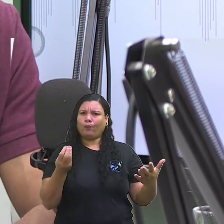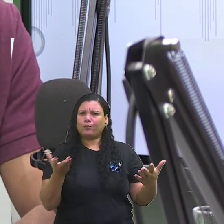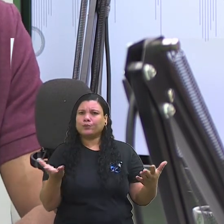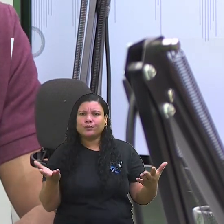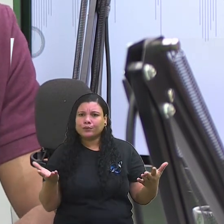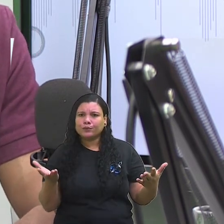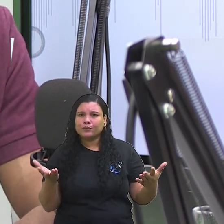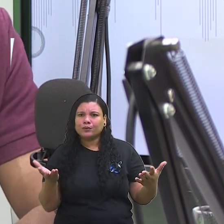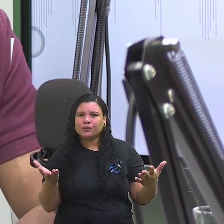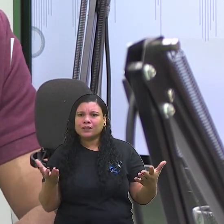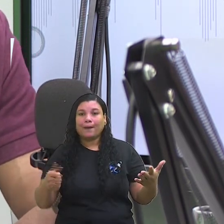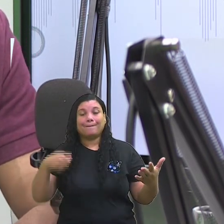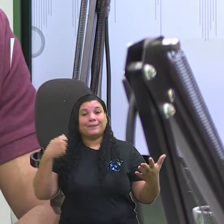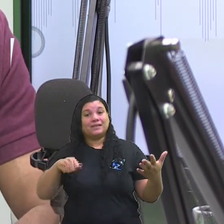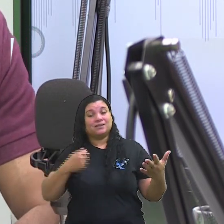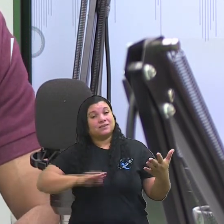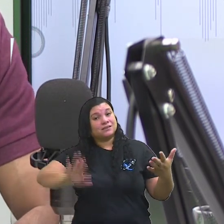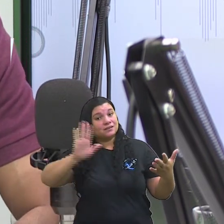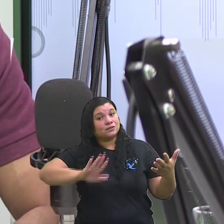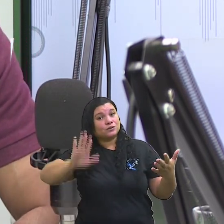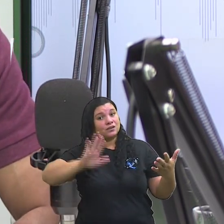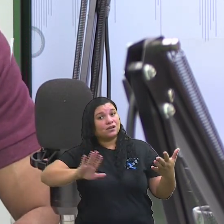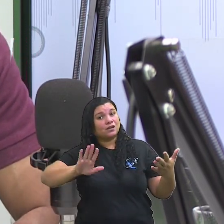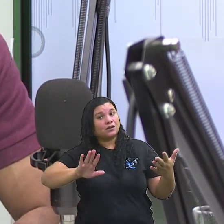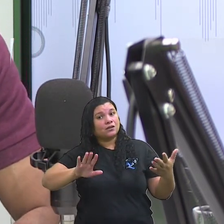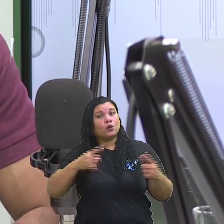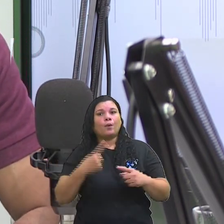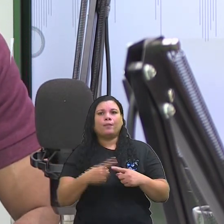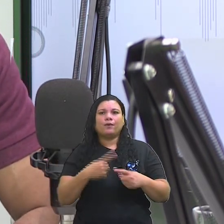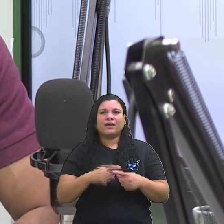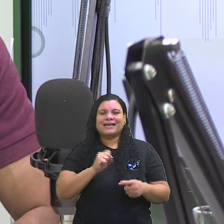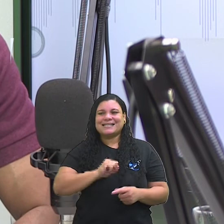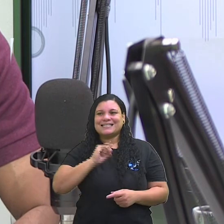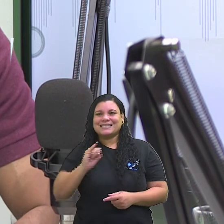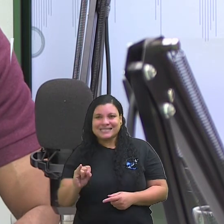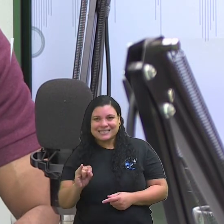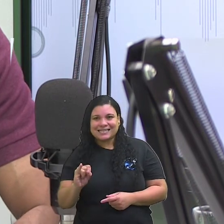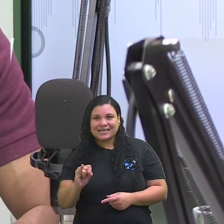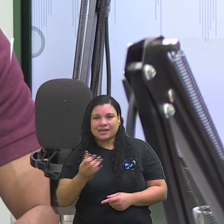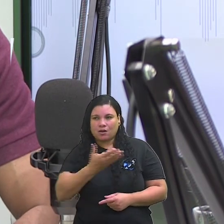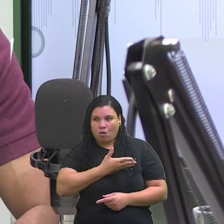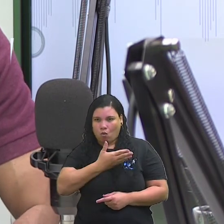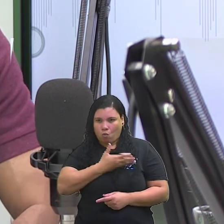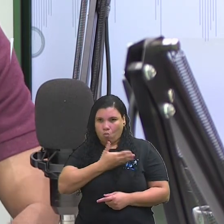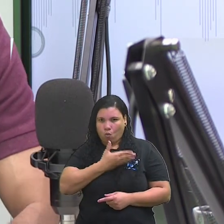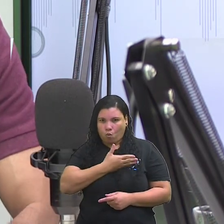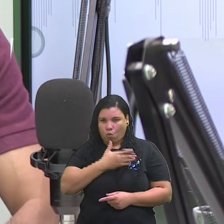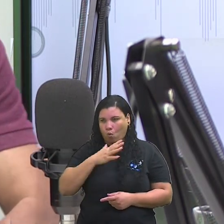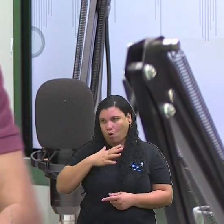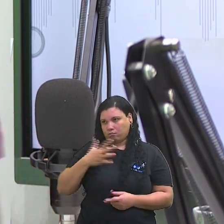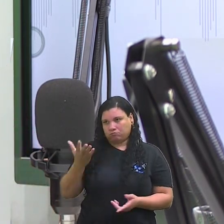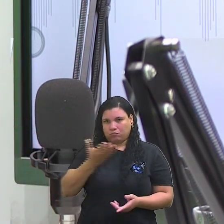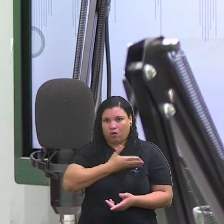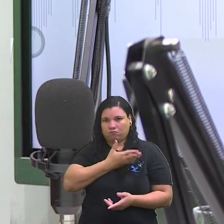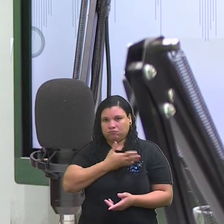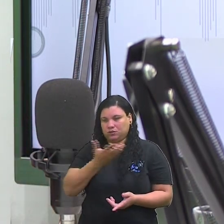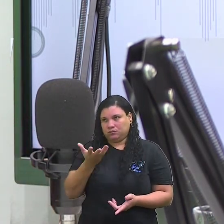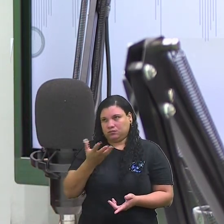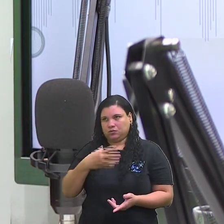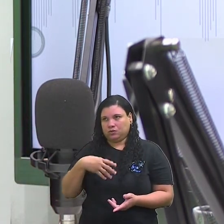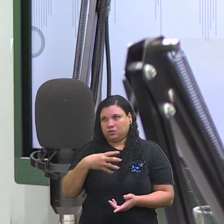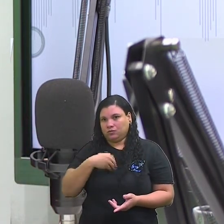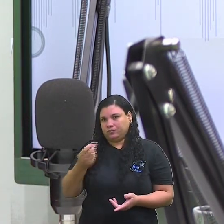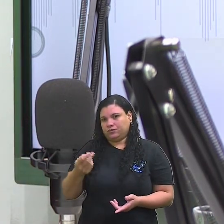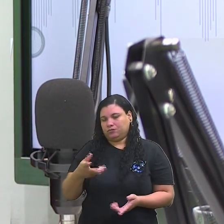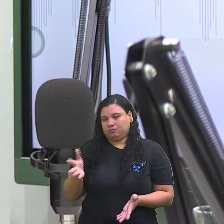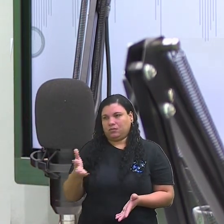porque um coleguinha da minha filha tem agora um iPhone 13, né? Uhum. Ah, não, eu tenho que dar à minha filha, só que